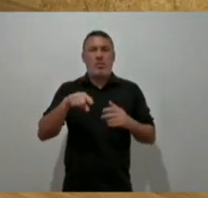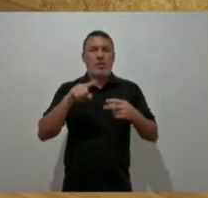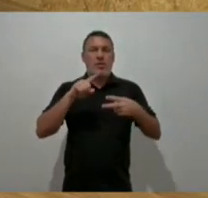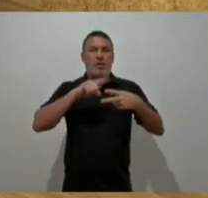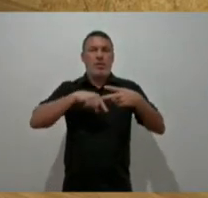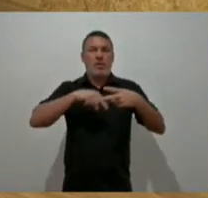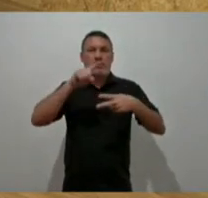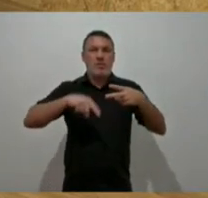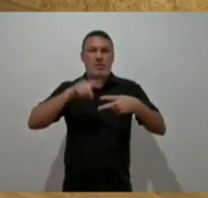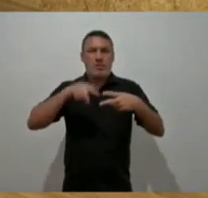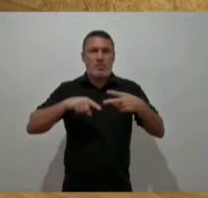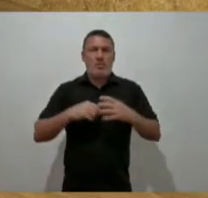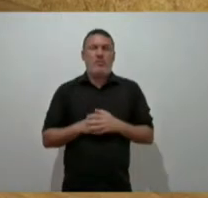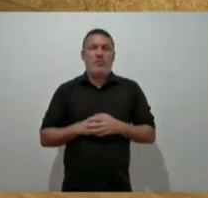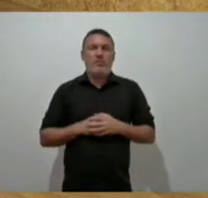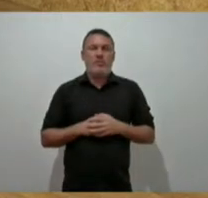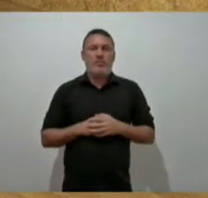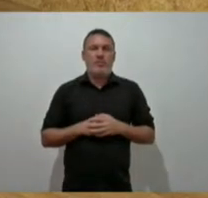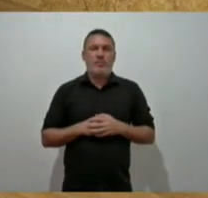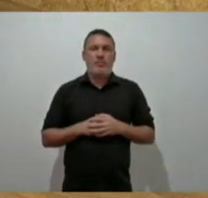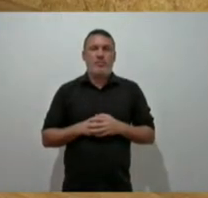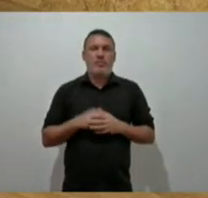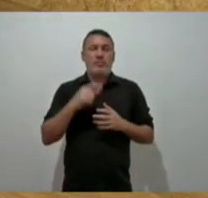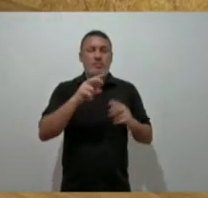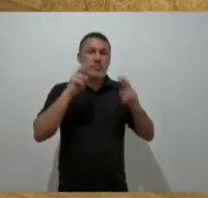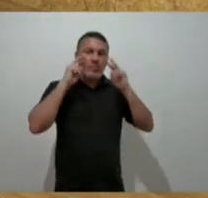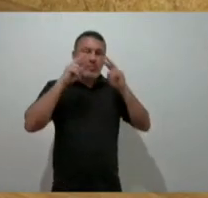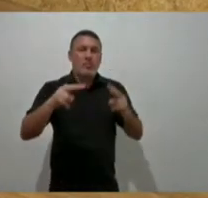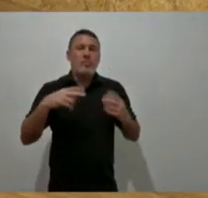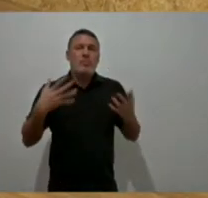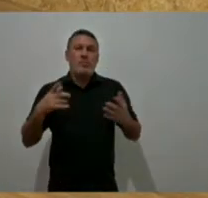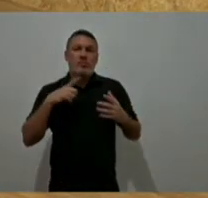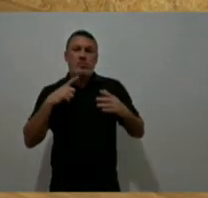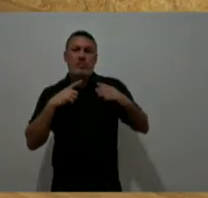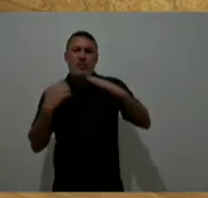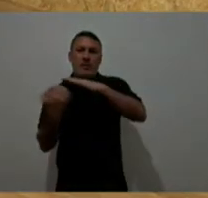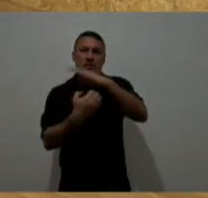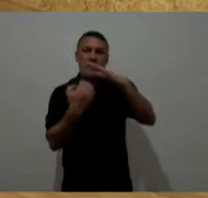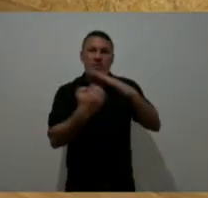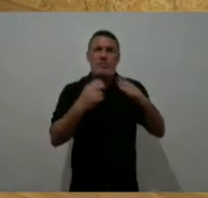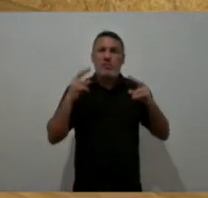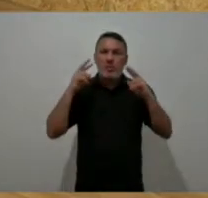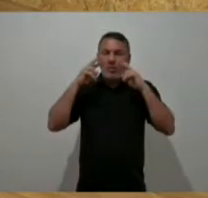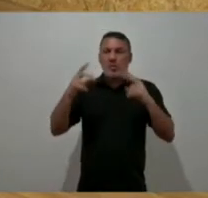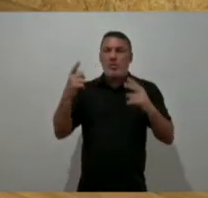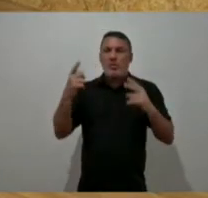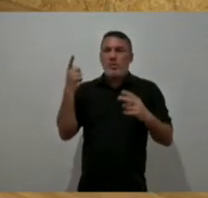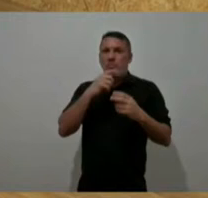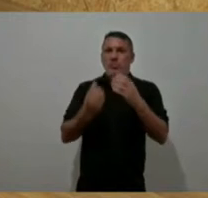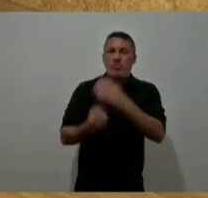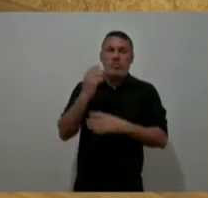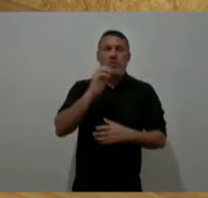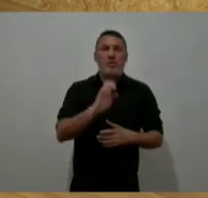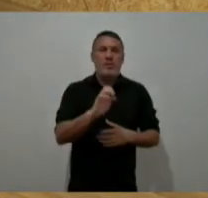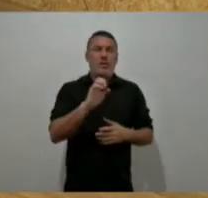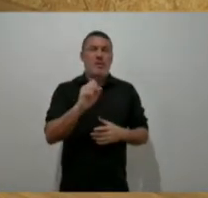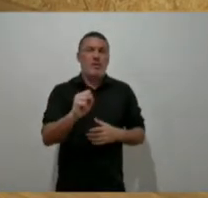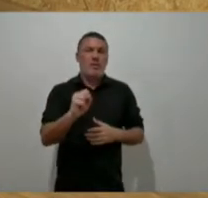que você enxerga aí para as empresas nessa tentativa de implementar o ESG? Bom dia, José.